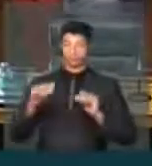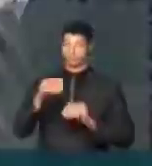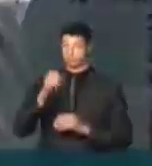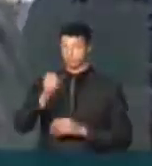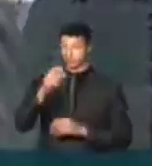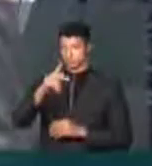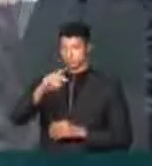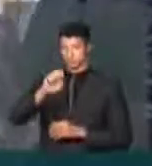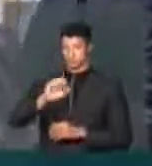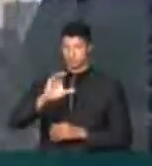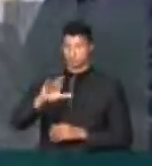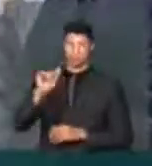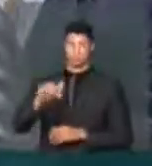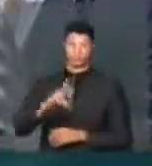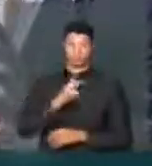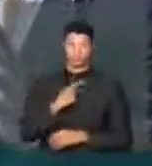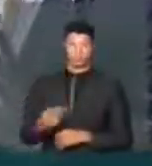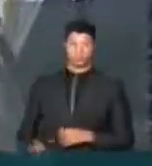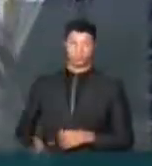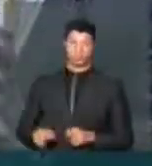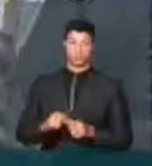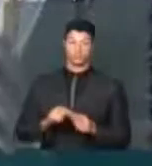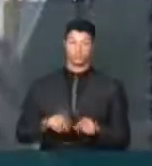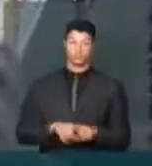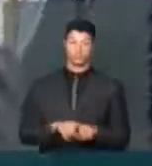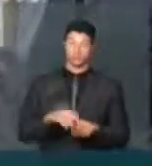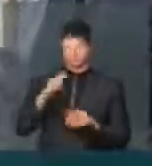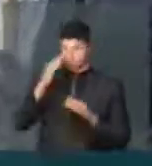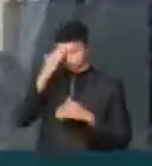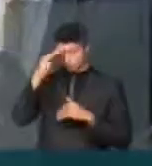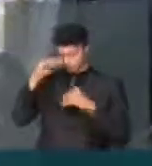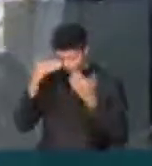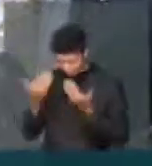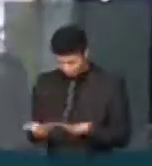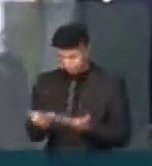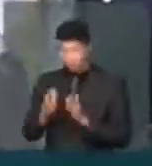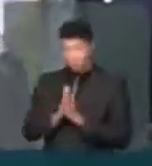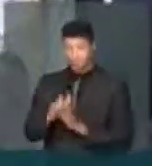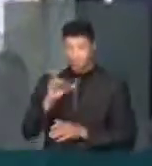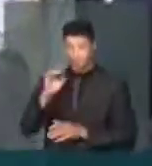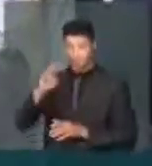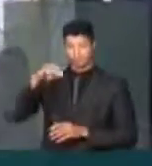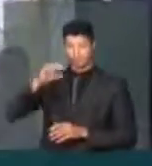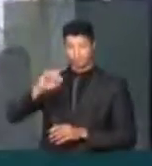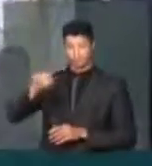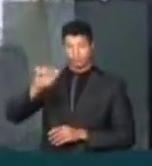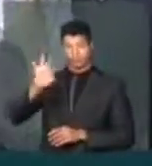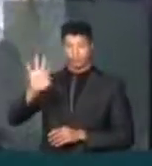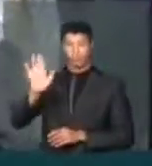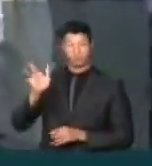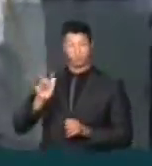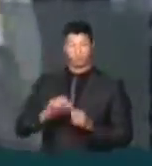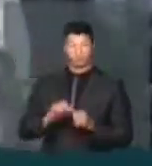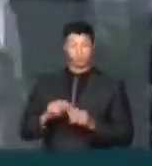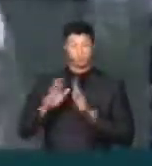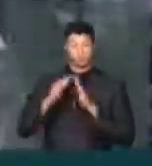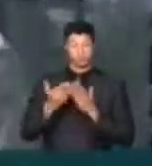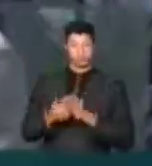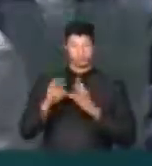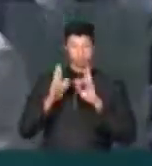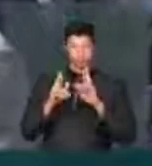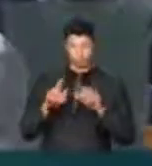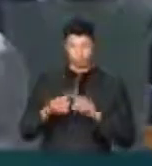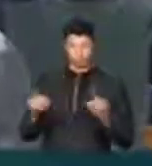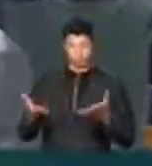PSC, aqui, senhor presidente, fazer também render as minhas homenagens ao querido Dr. Mozart. Já o fiz no Colégio de